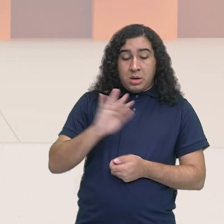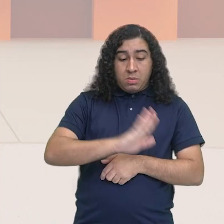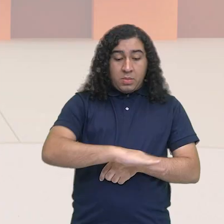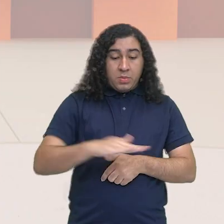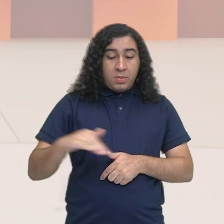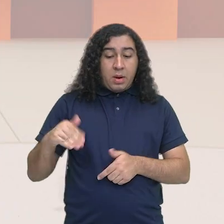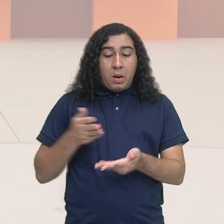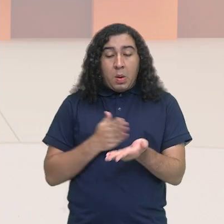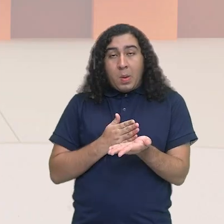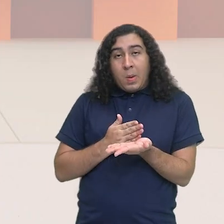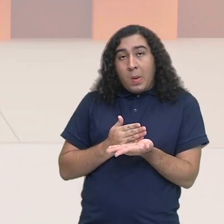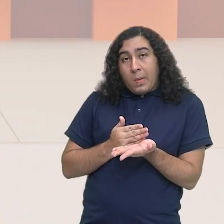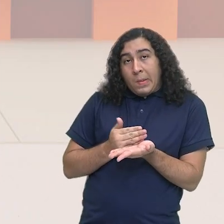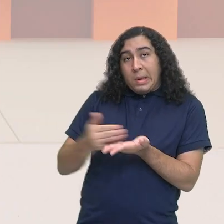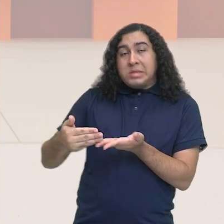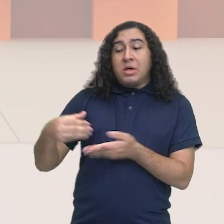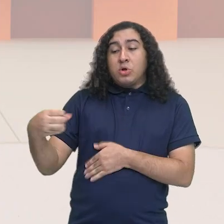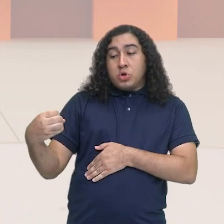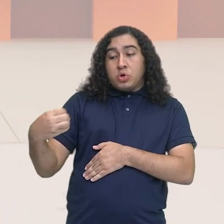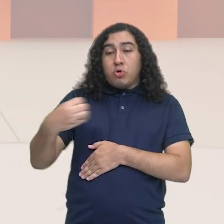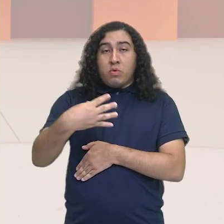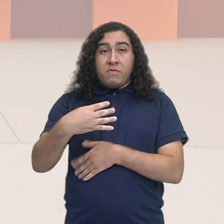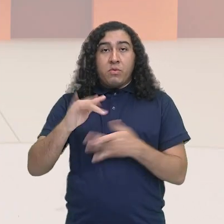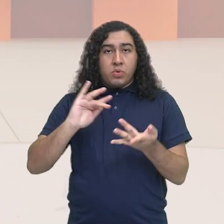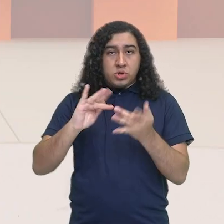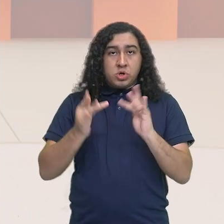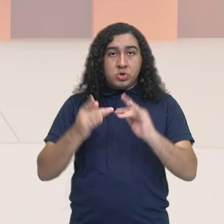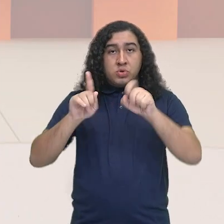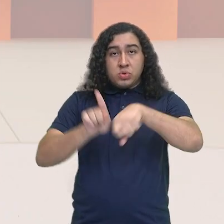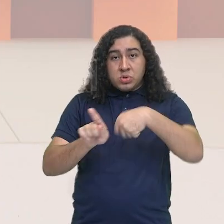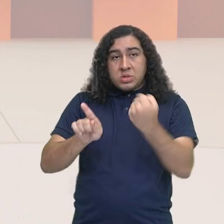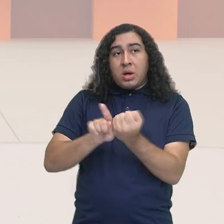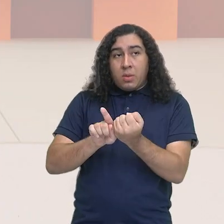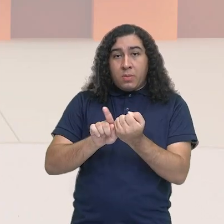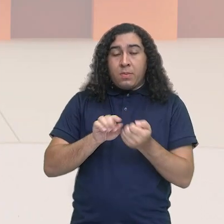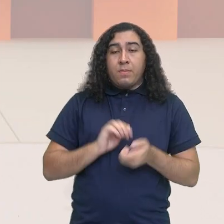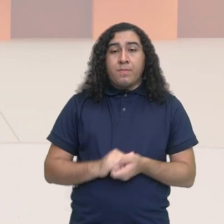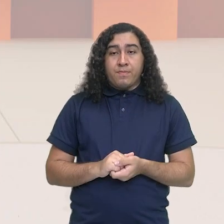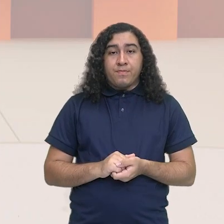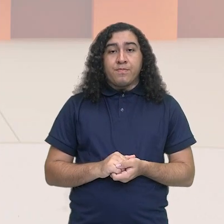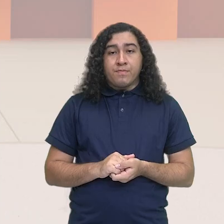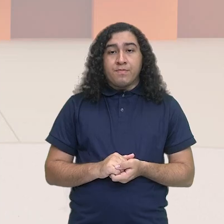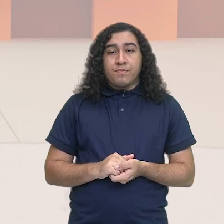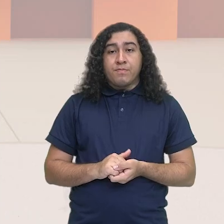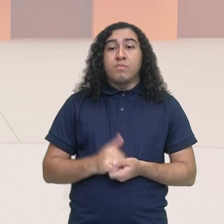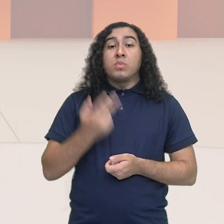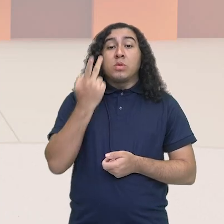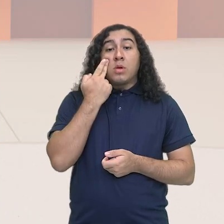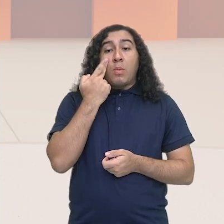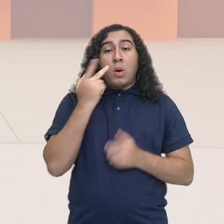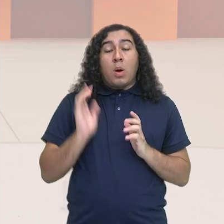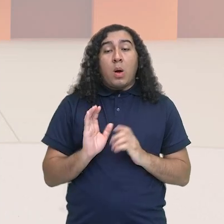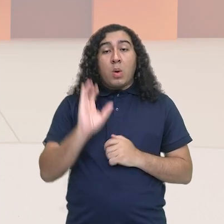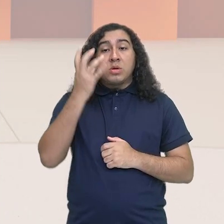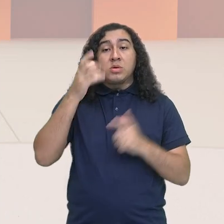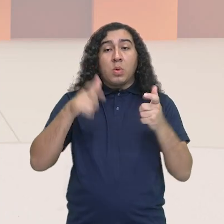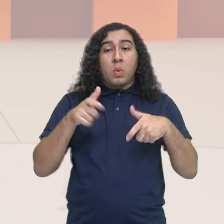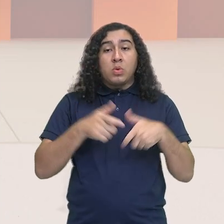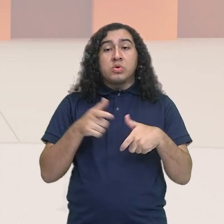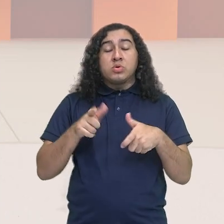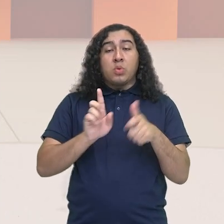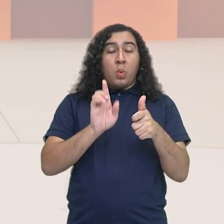em novas e diferentes realidades sociais, mais específicas, o que normalmente acontece nos